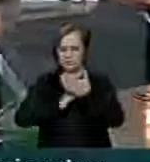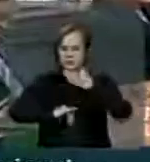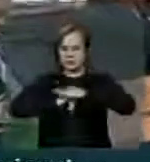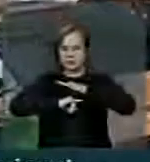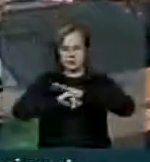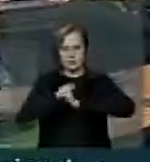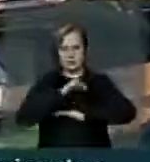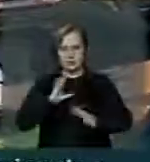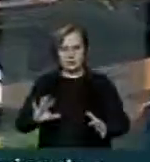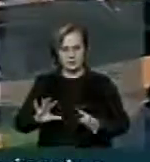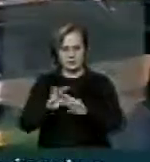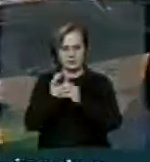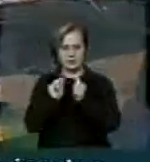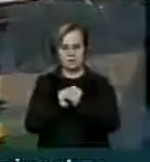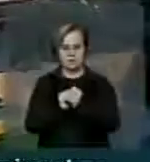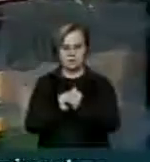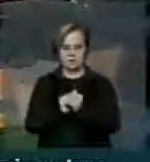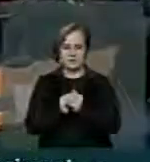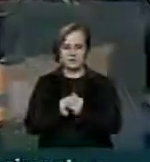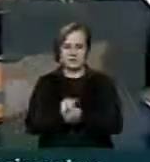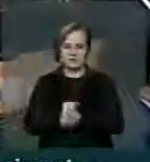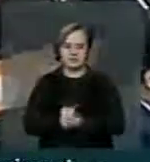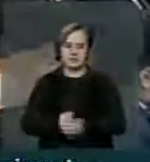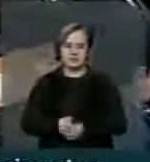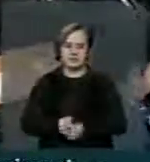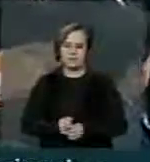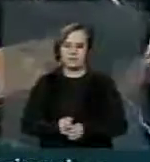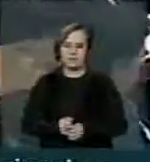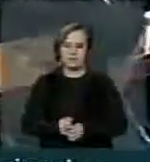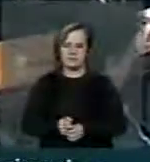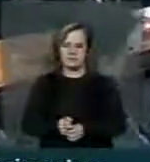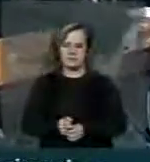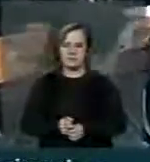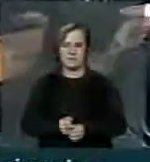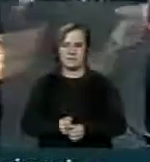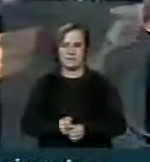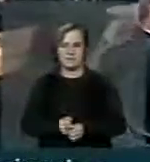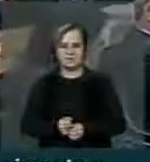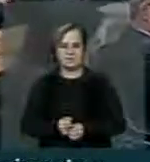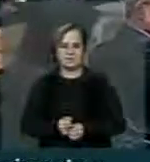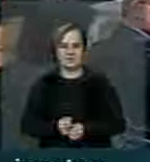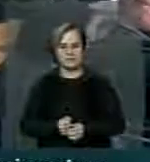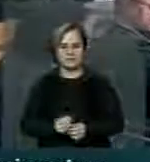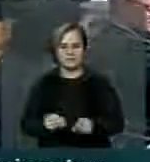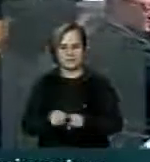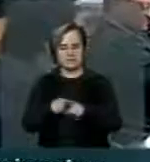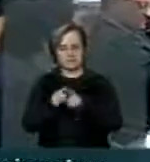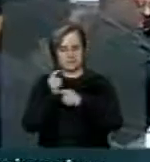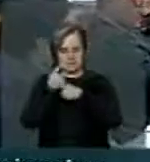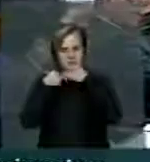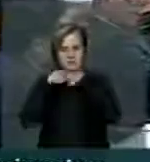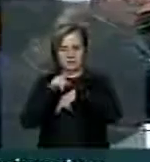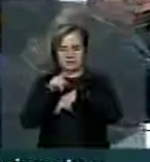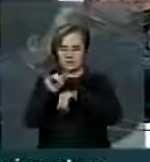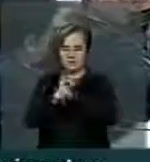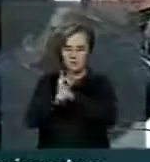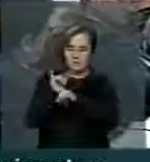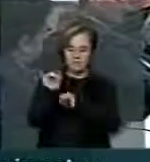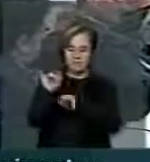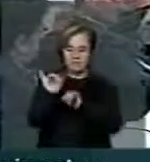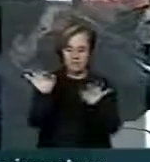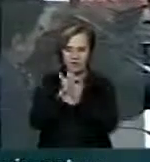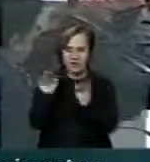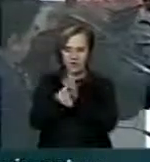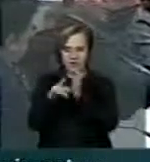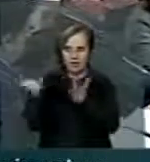envolvidas. Tá? Senão não daria para fazer esse trabalho. Então, mais do que isso, além de desenvolver essa arquitetura de dados, eu tenho